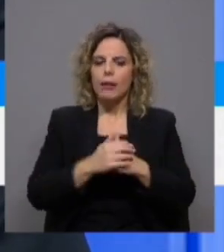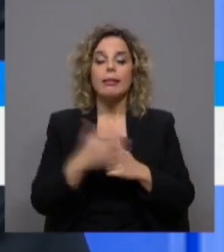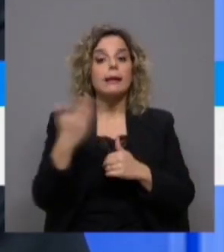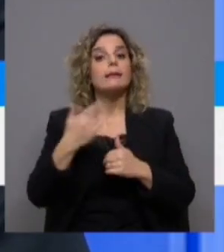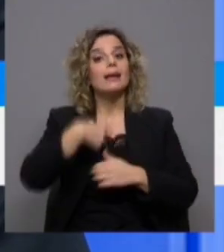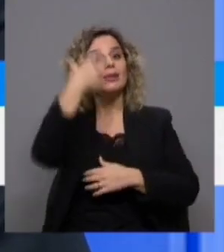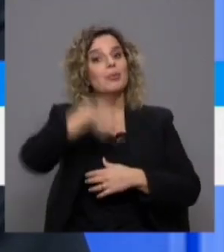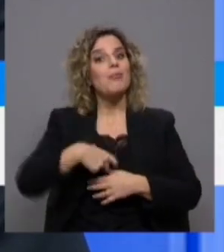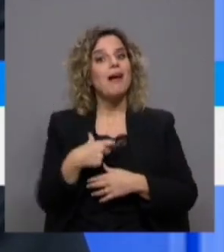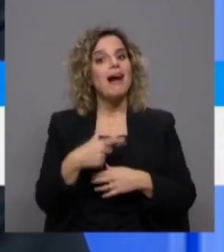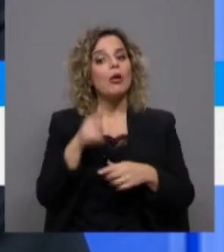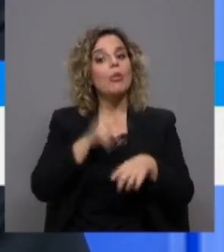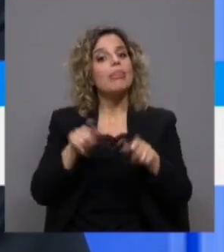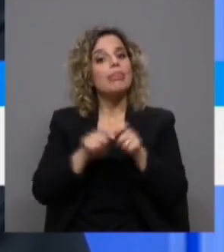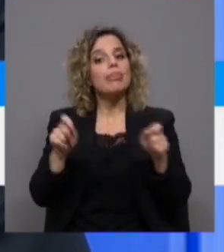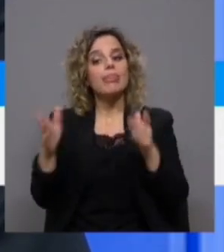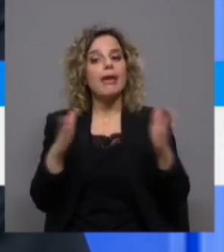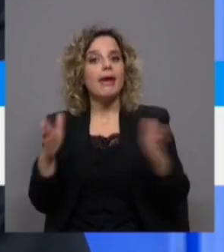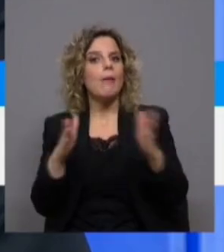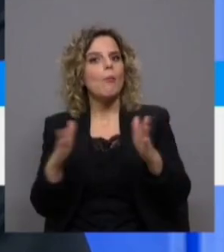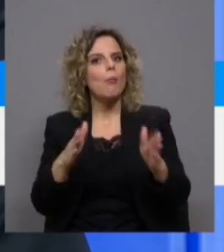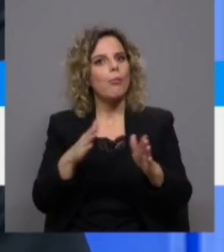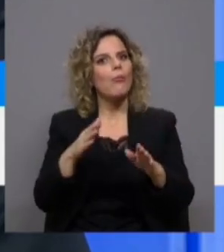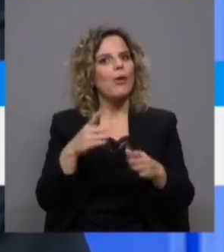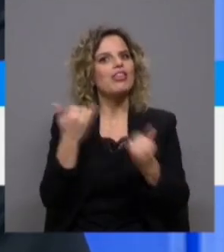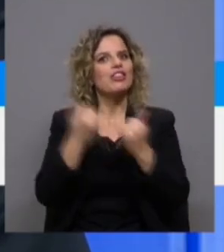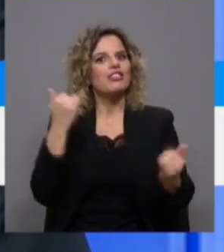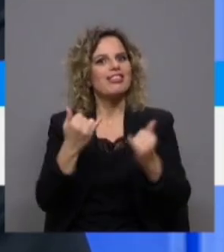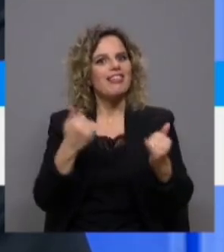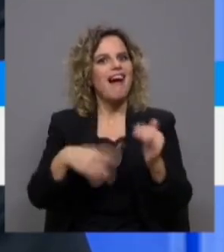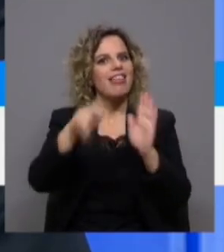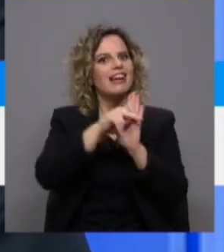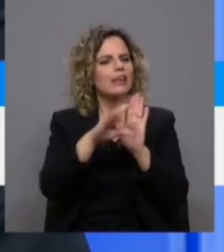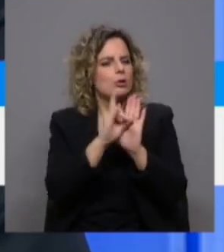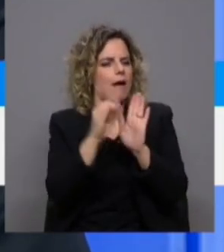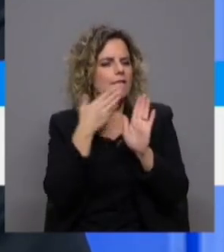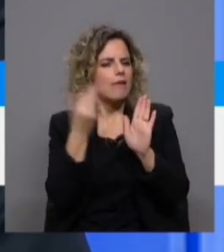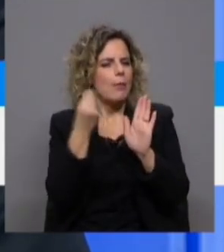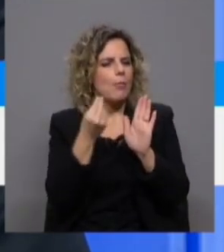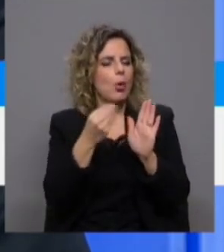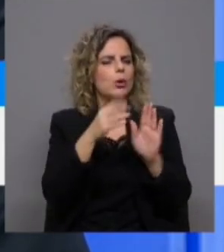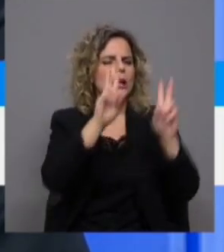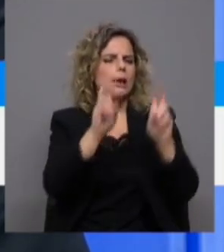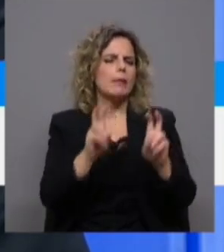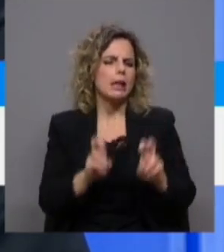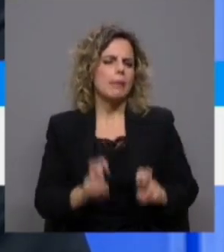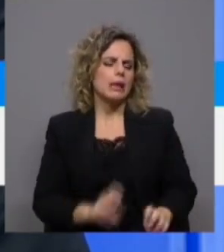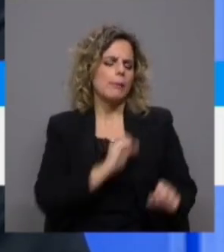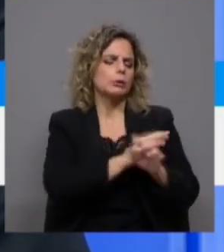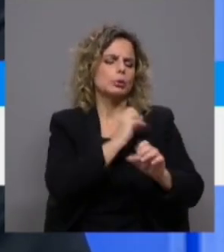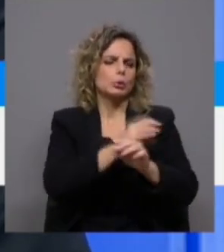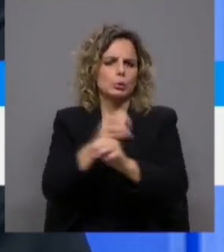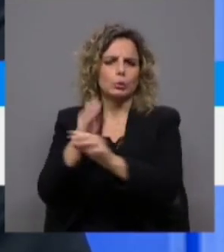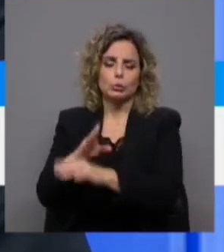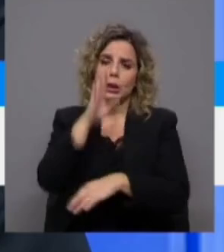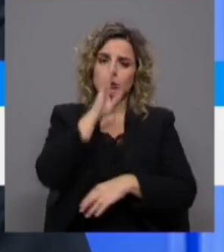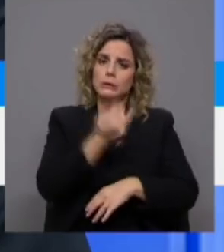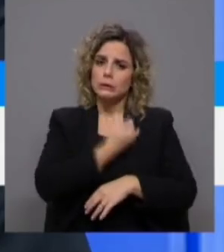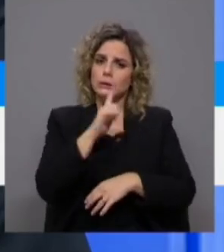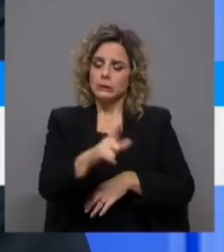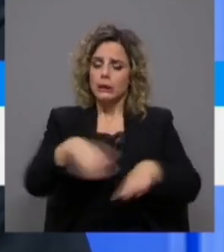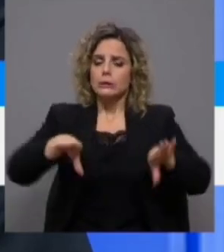direitos humanos na era digital no famoso artigo 6º da tua uma série de temas que estão fossem incentivo liberal de ter sumido